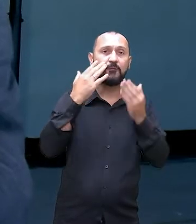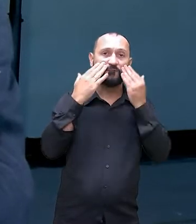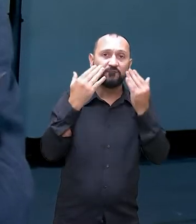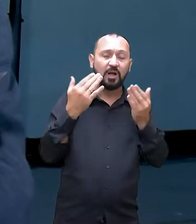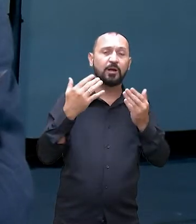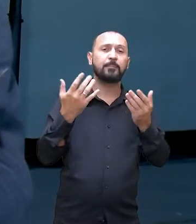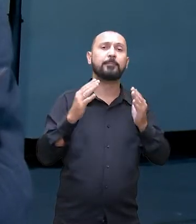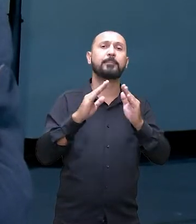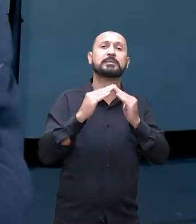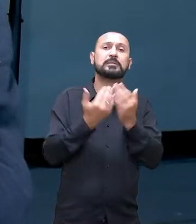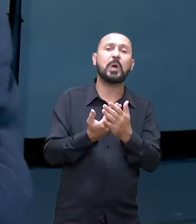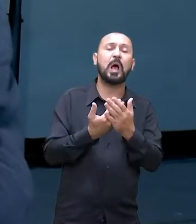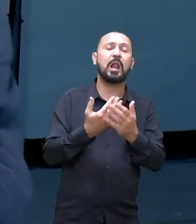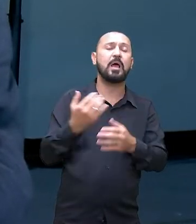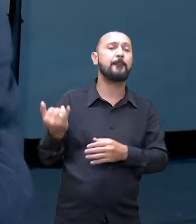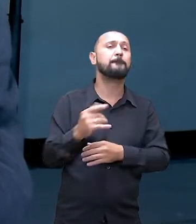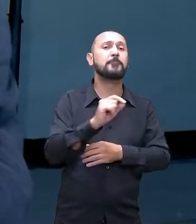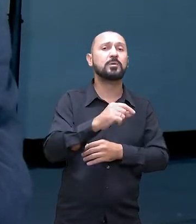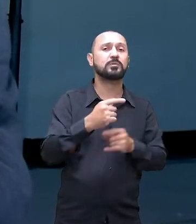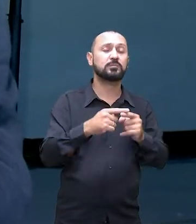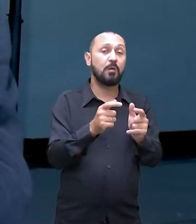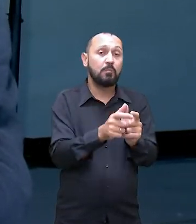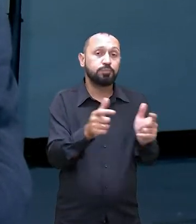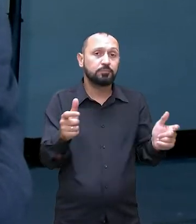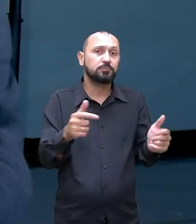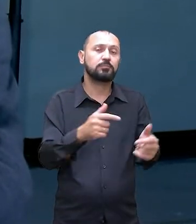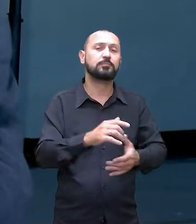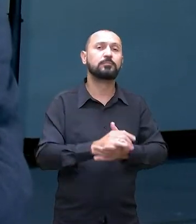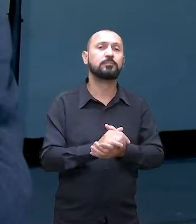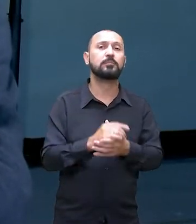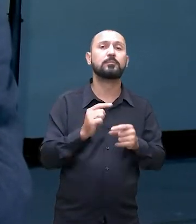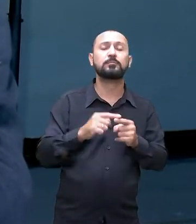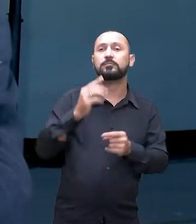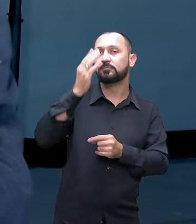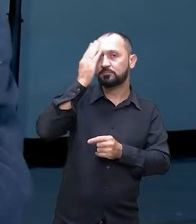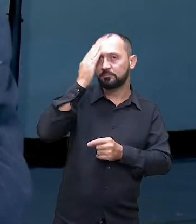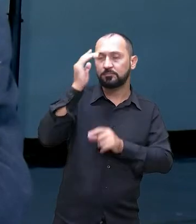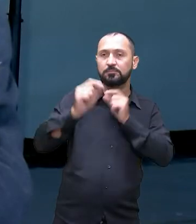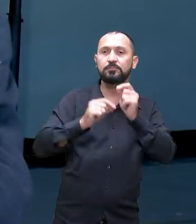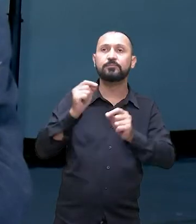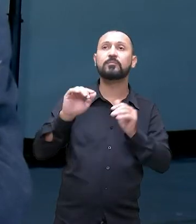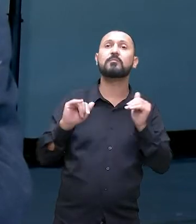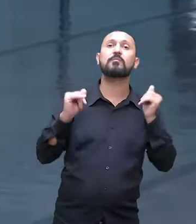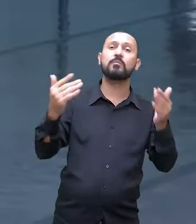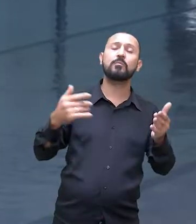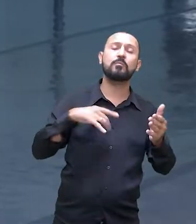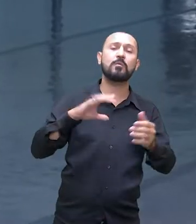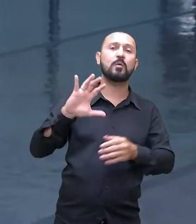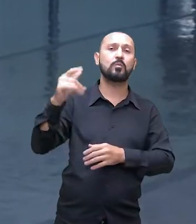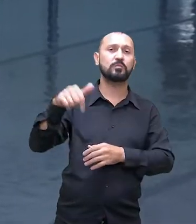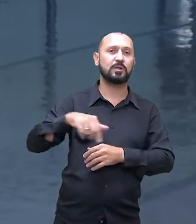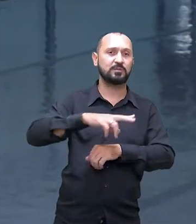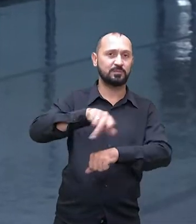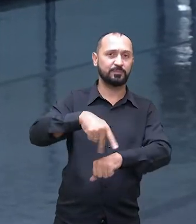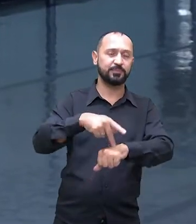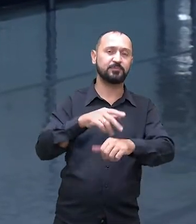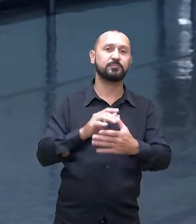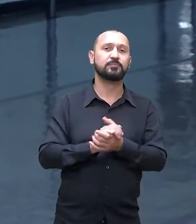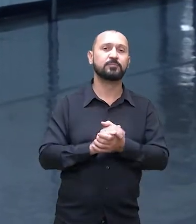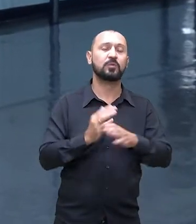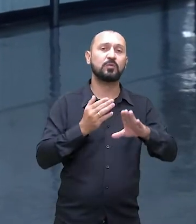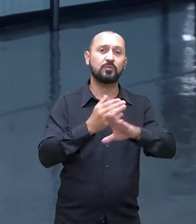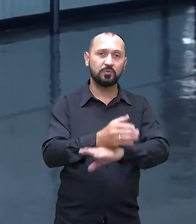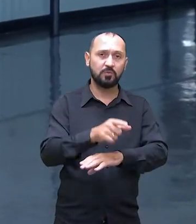as escolas, e por isso que ele é grande e ele tem o poder que ele tem, até para a gente saber o que está acontecendo de dança nesse país, né? Então, quando eu vou